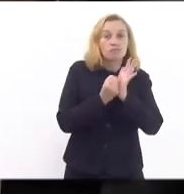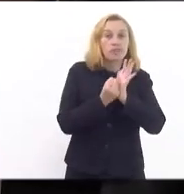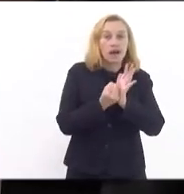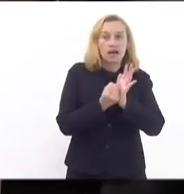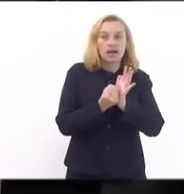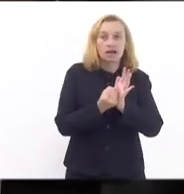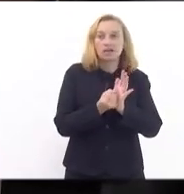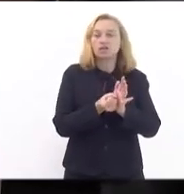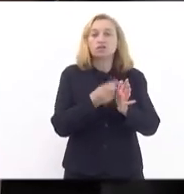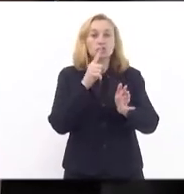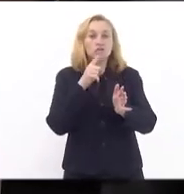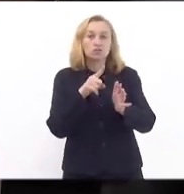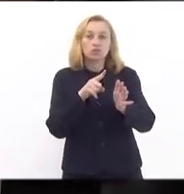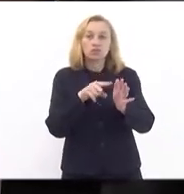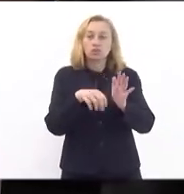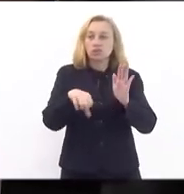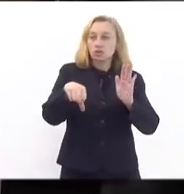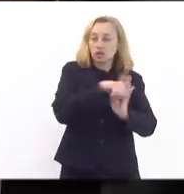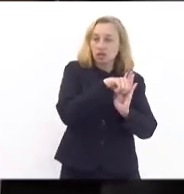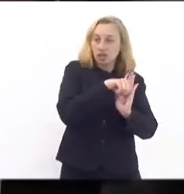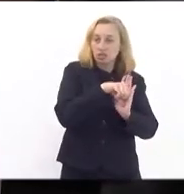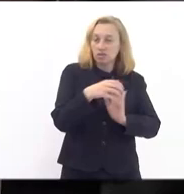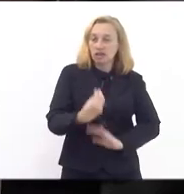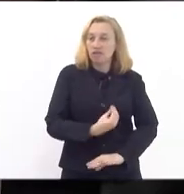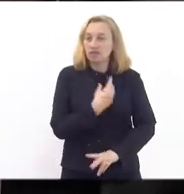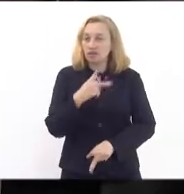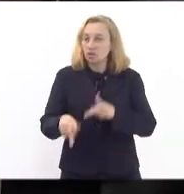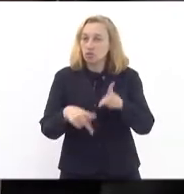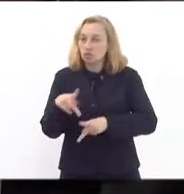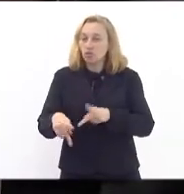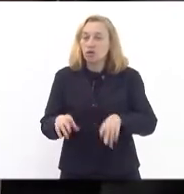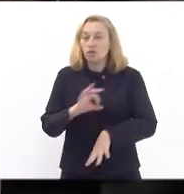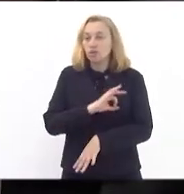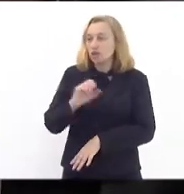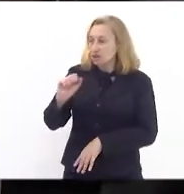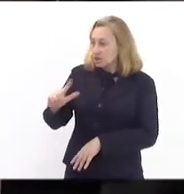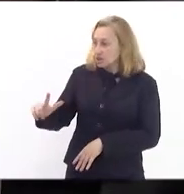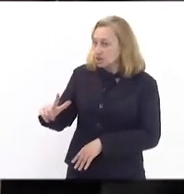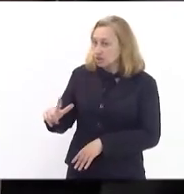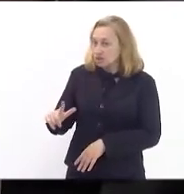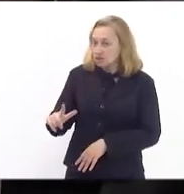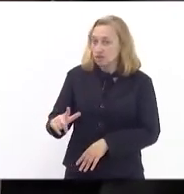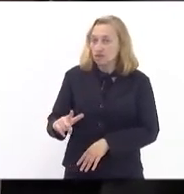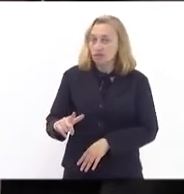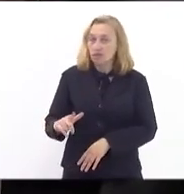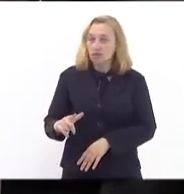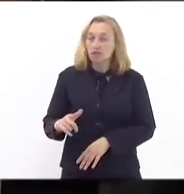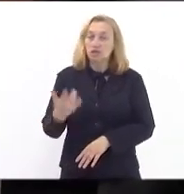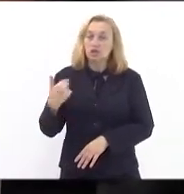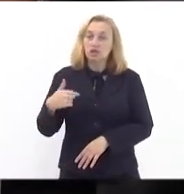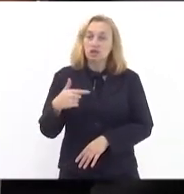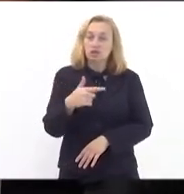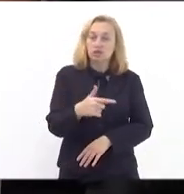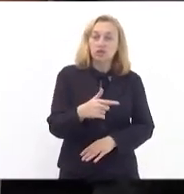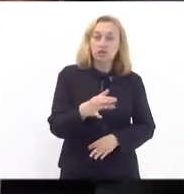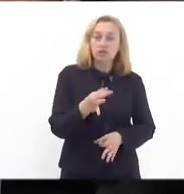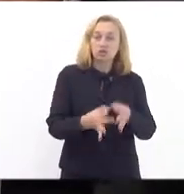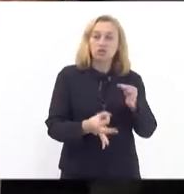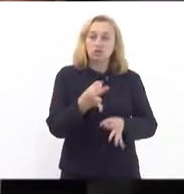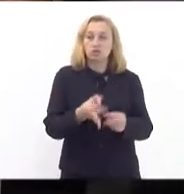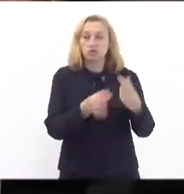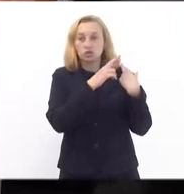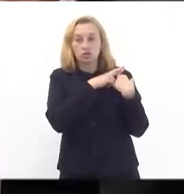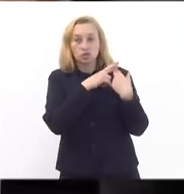desses crimes na vida da população a polícia civil se dirigiu ao juiz responsável